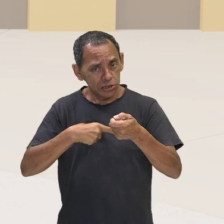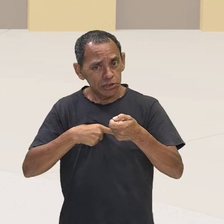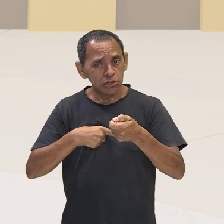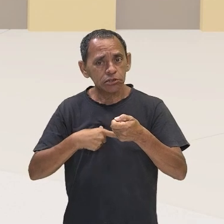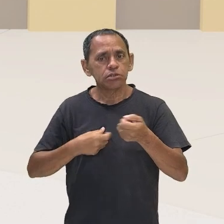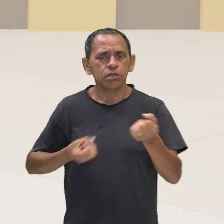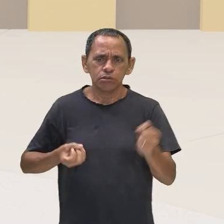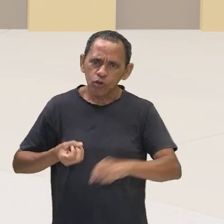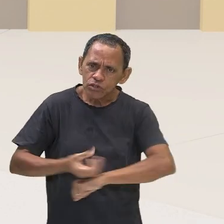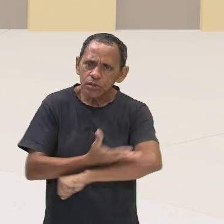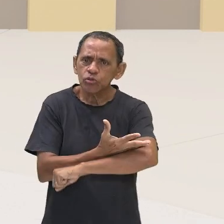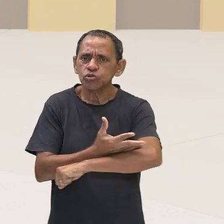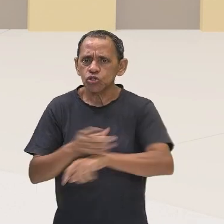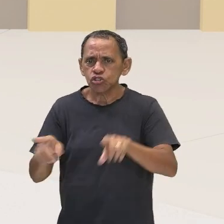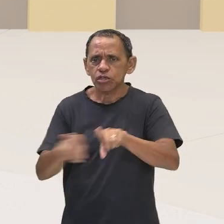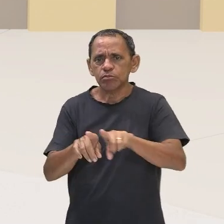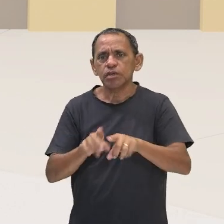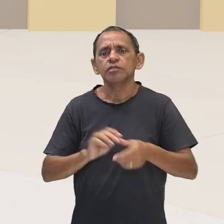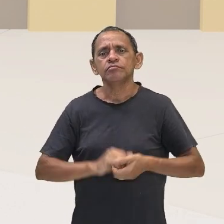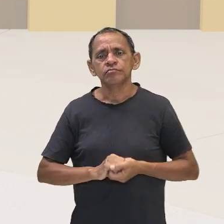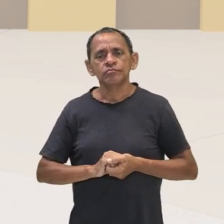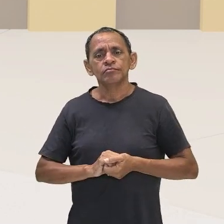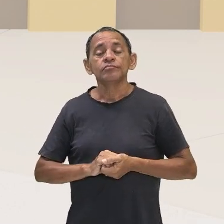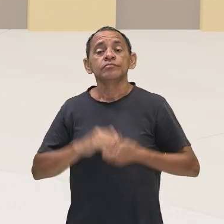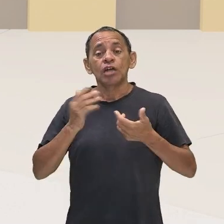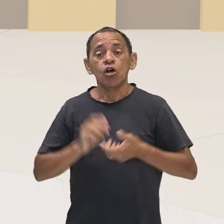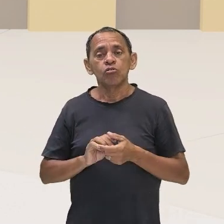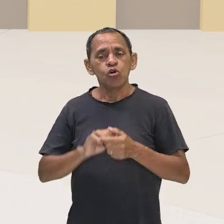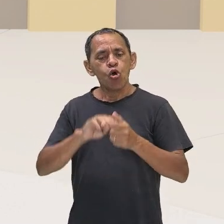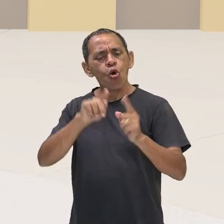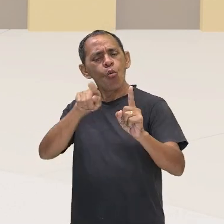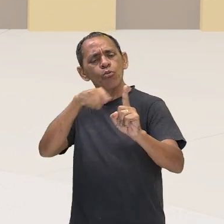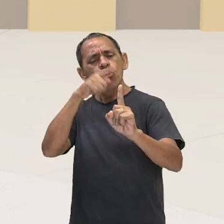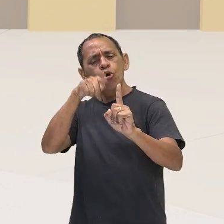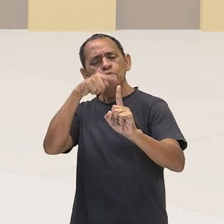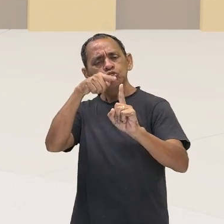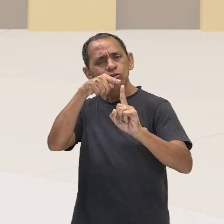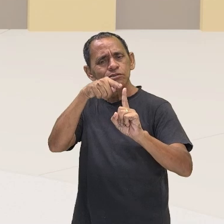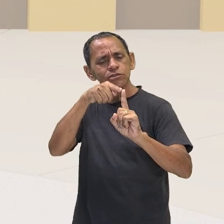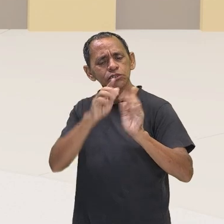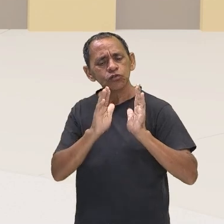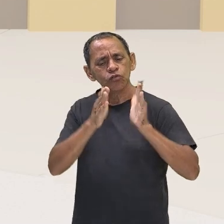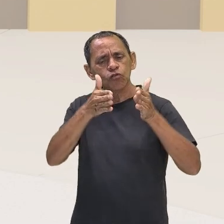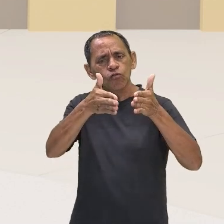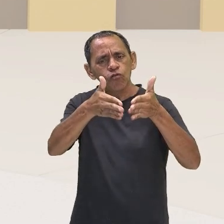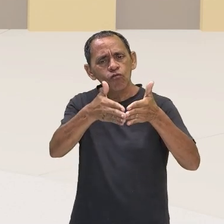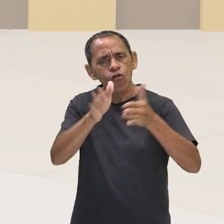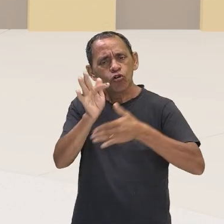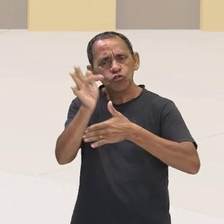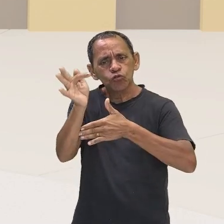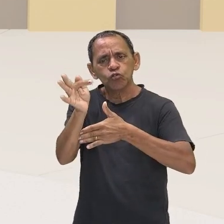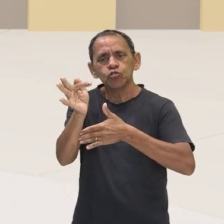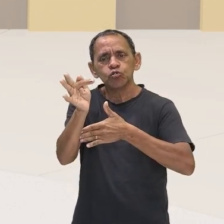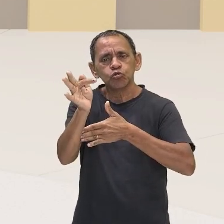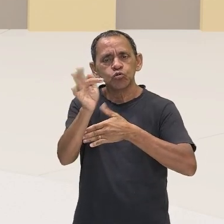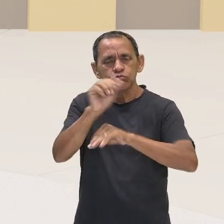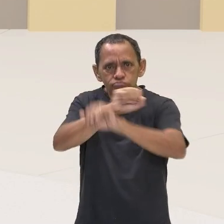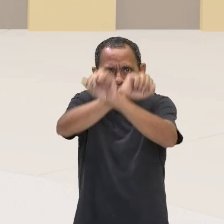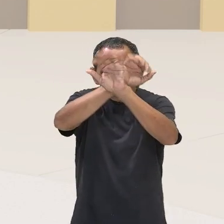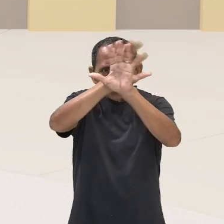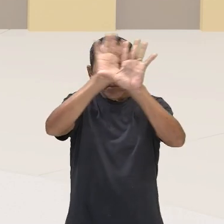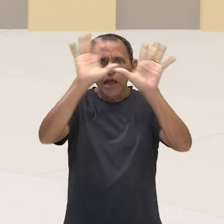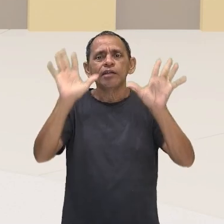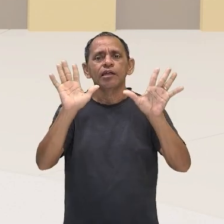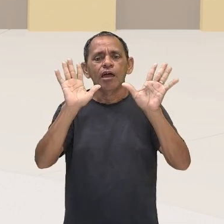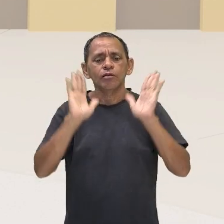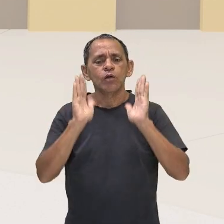com essas emoções, o meu objetivo, o meu propósito, o meu projeto de vida, ele vai ficar muito mais claro e definido. E eu vou